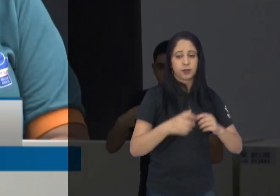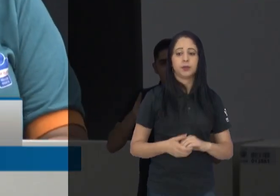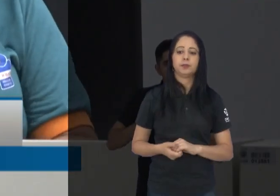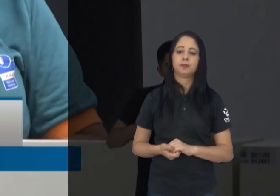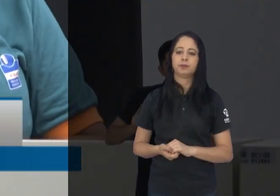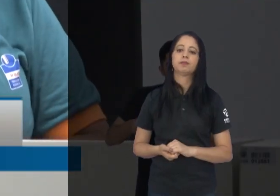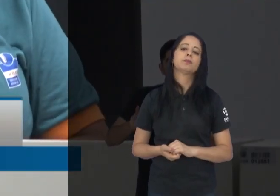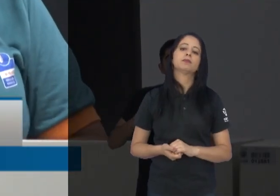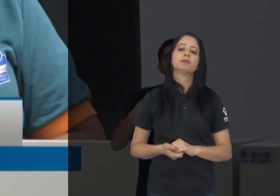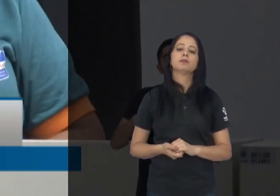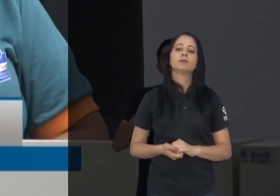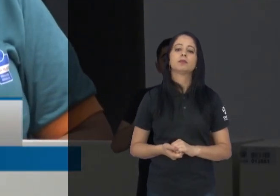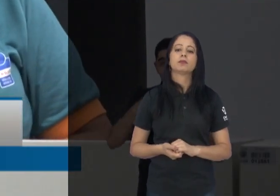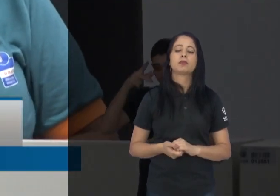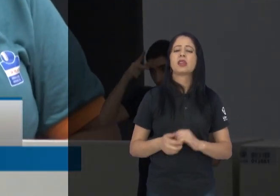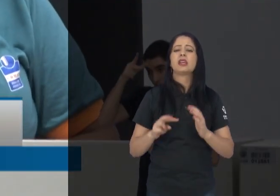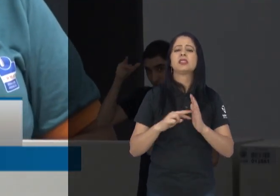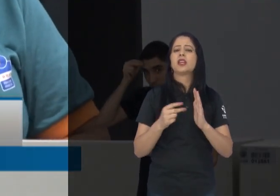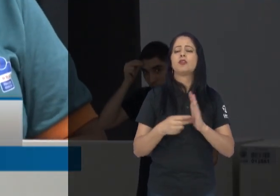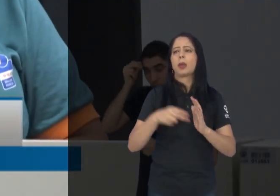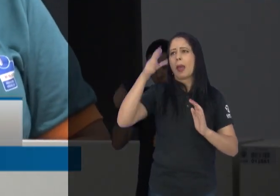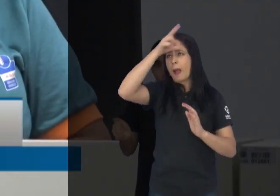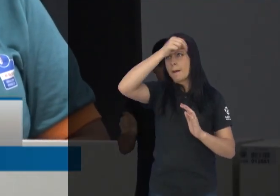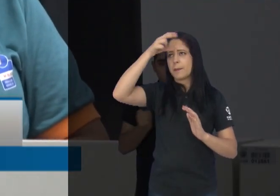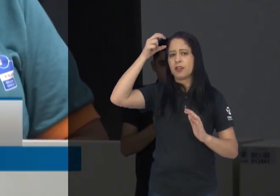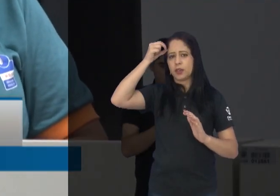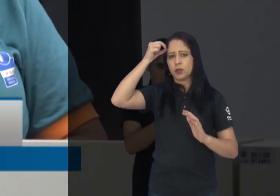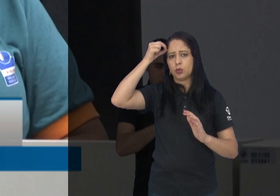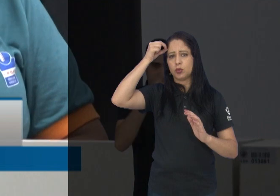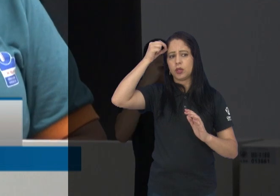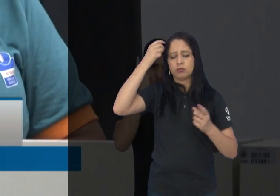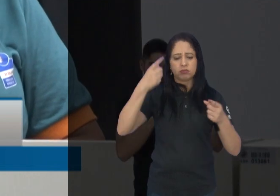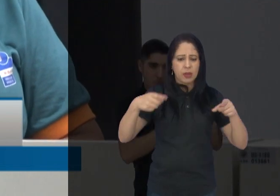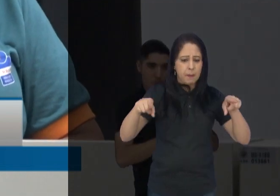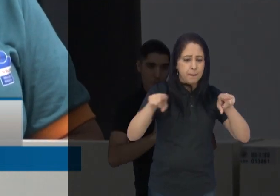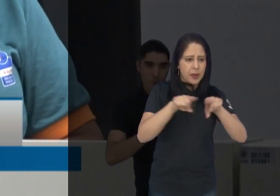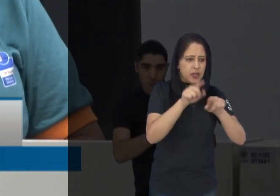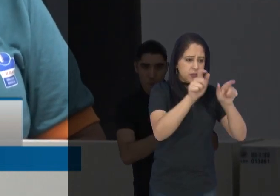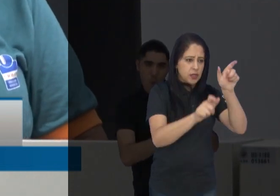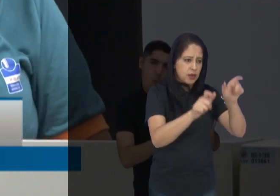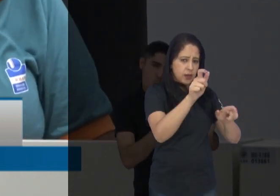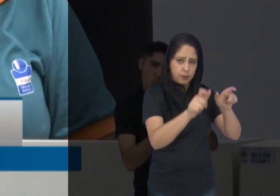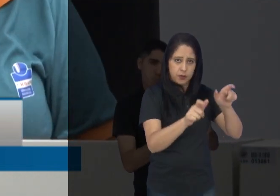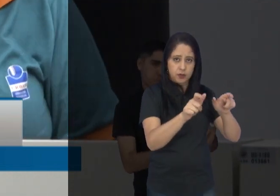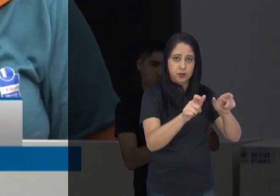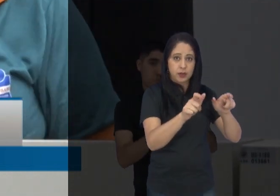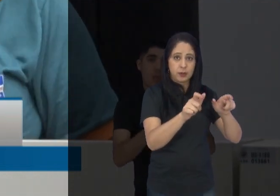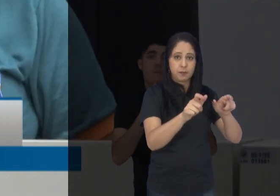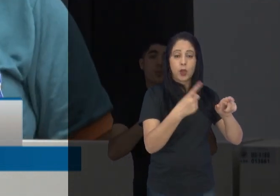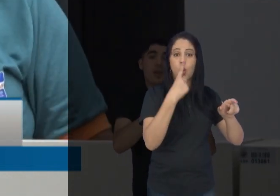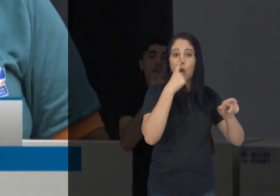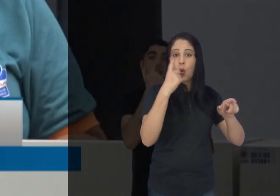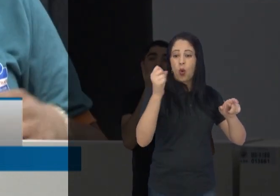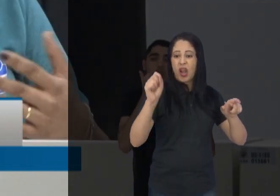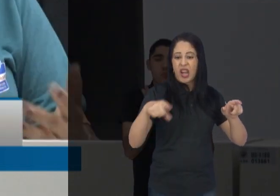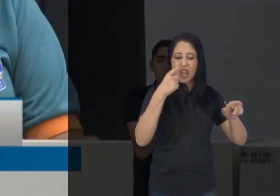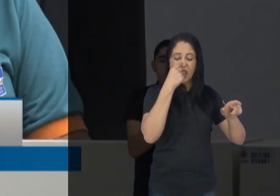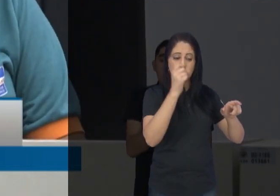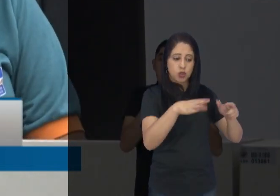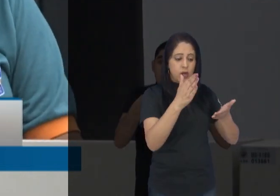forma de aproximação da prefeitura com os munícipes para ajudar na segregação dos resíduos e que contribui